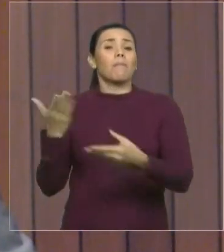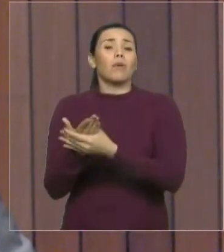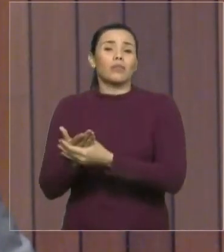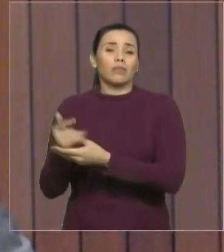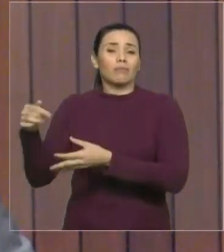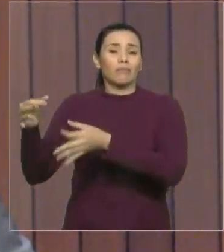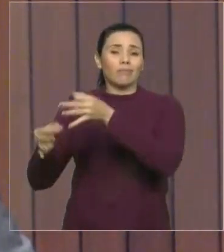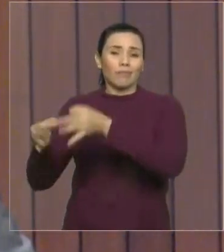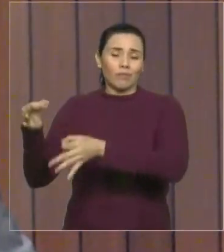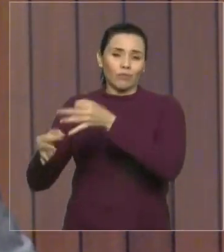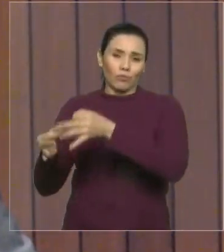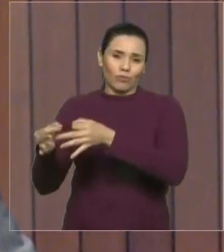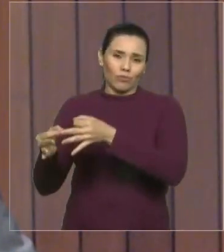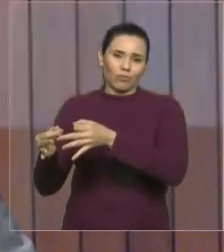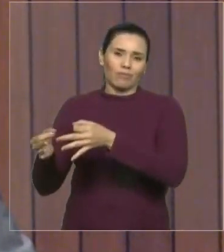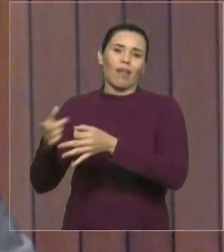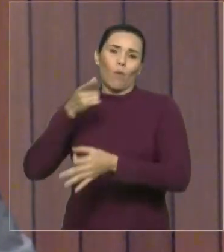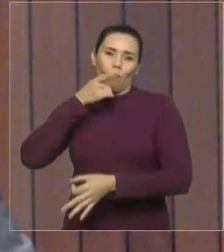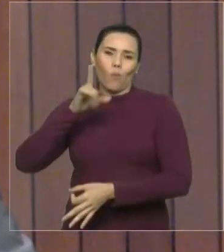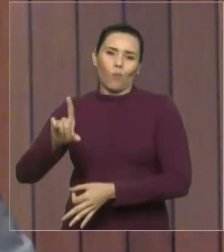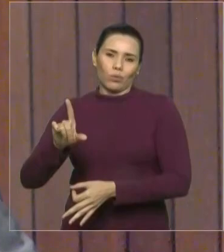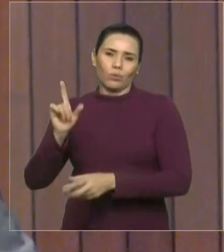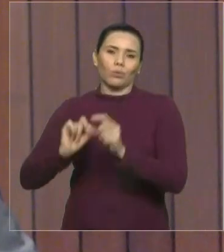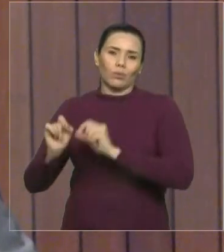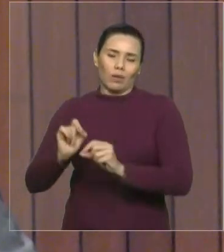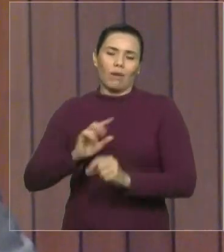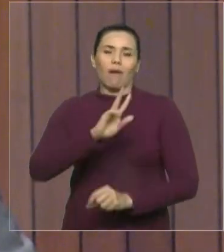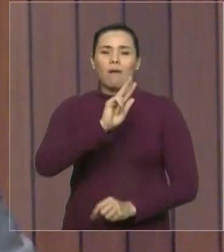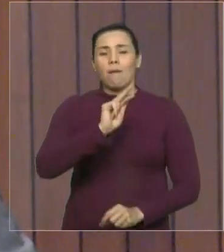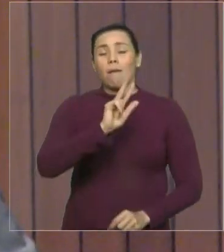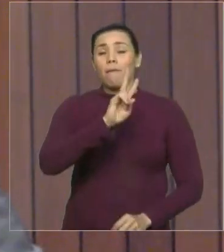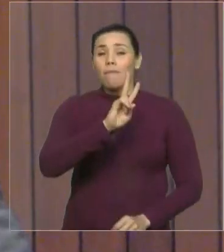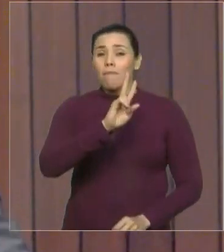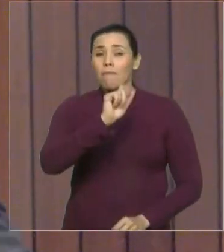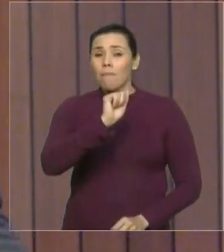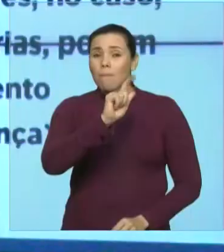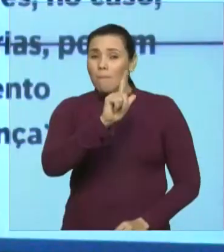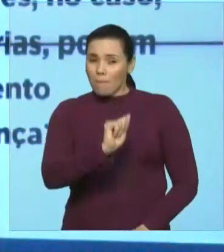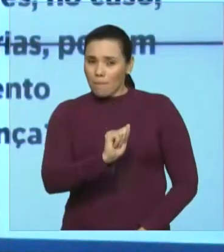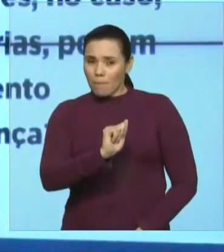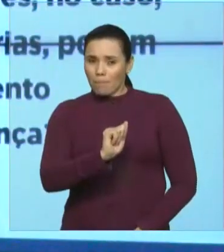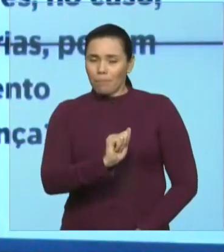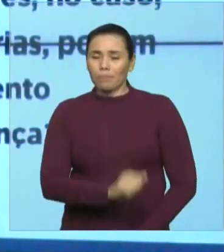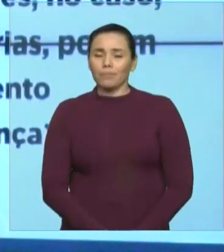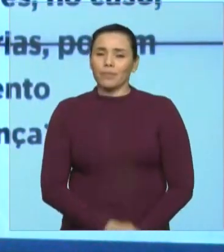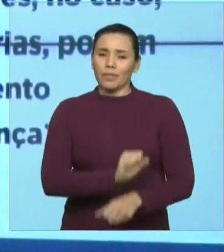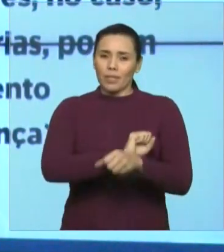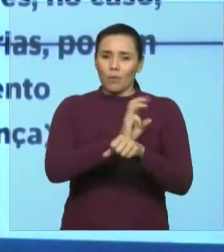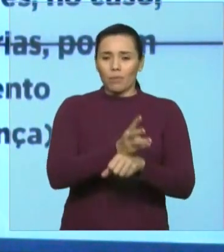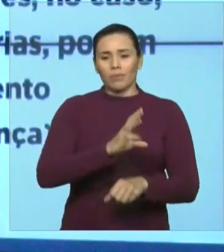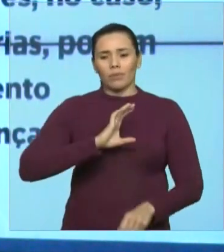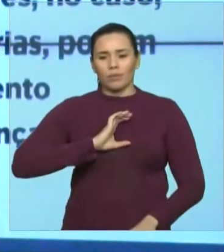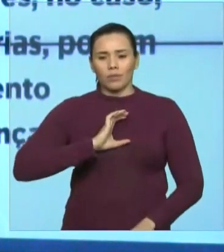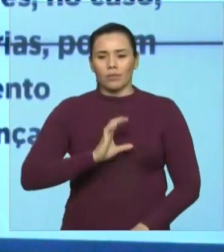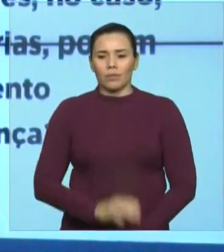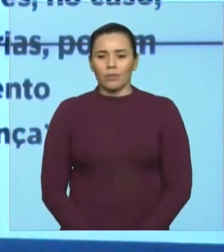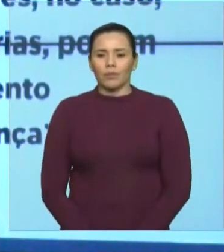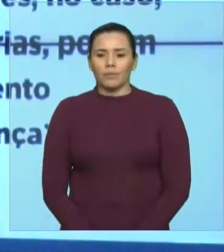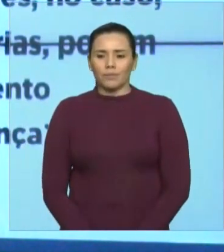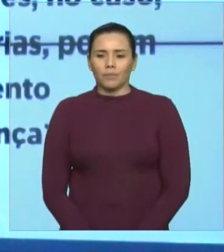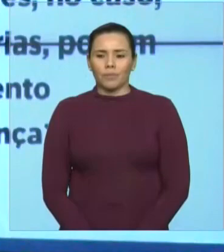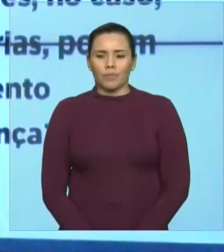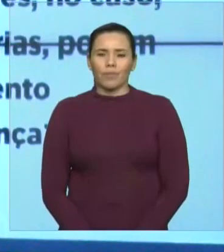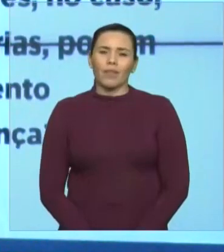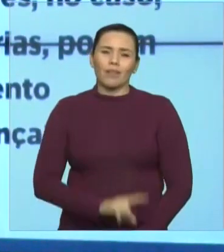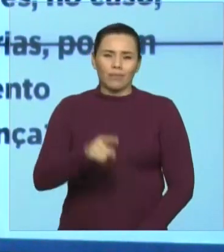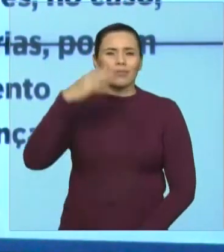ingressos no curso de medicina da UEMA, com as pessoas que fizeram todo o difícil caminho de um